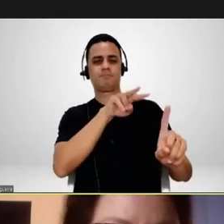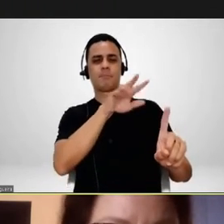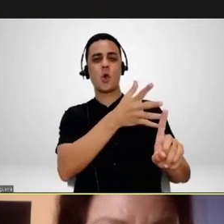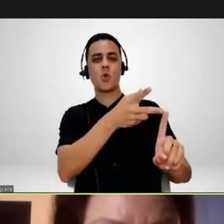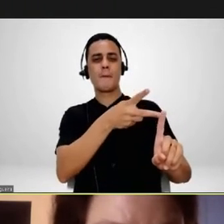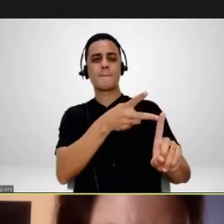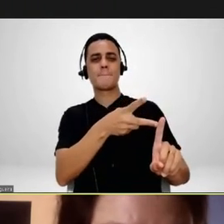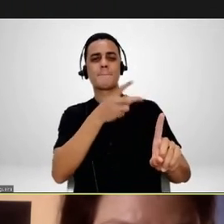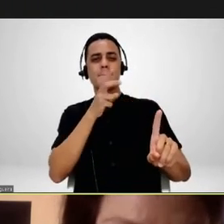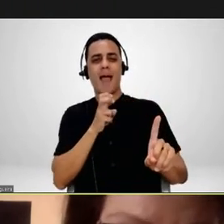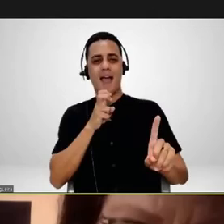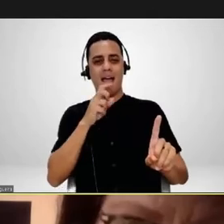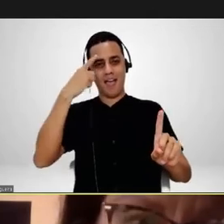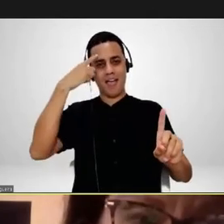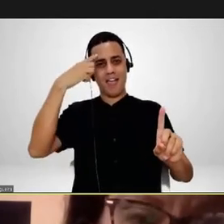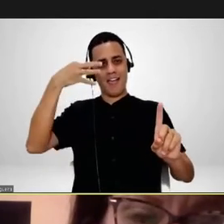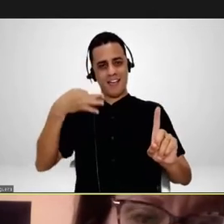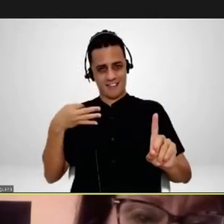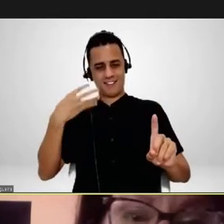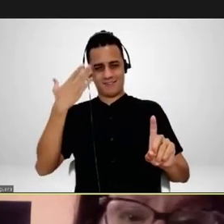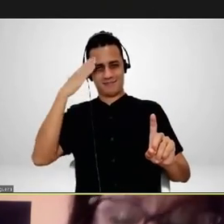e essa contextualização